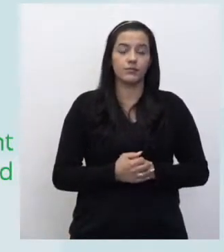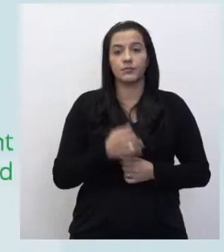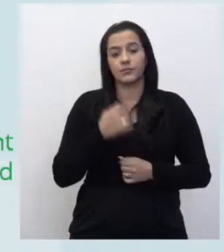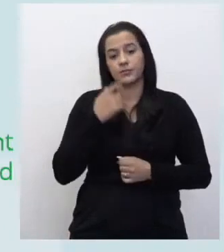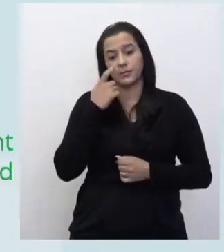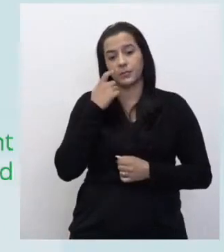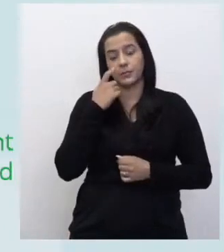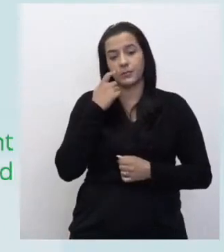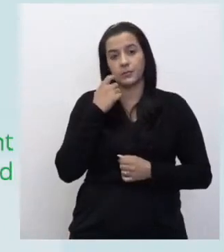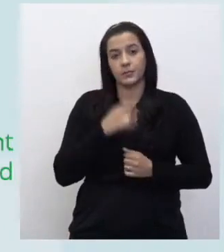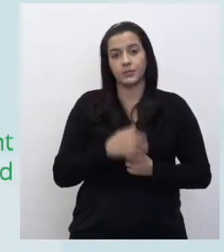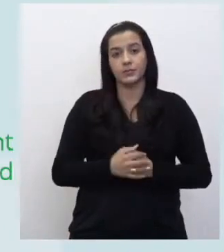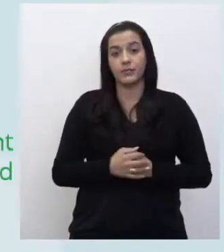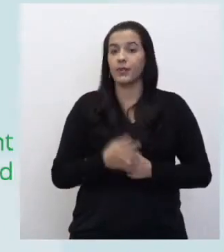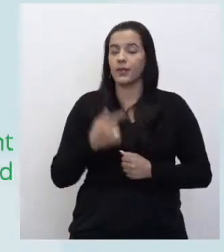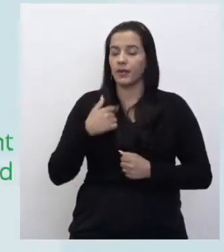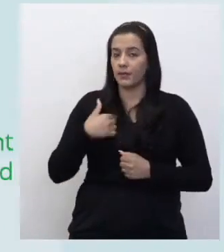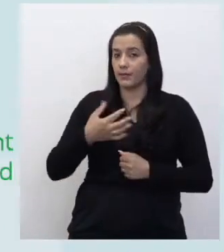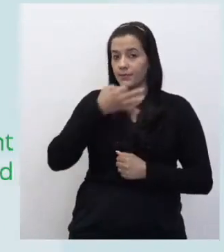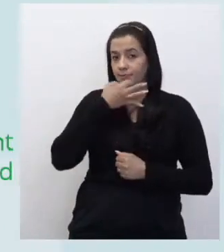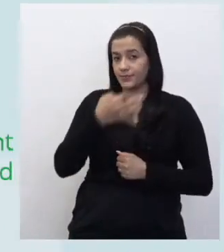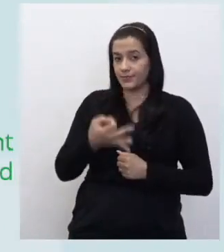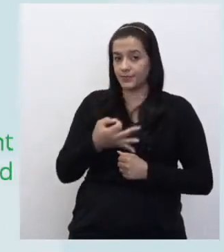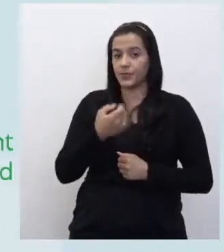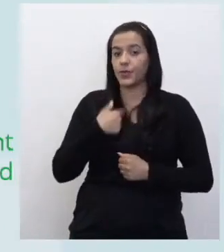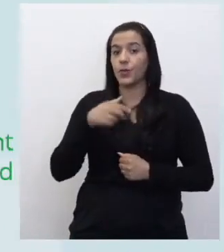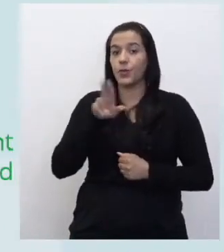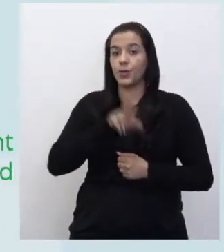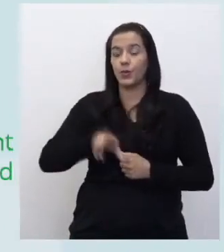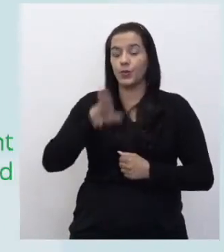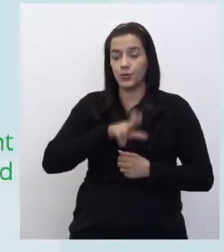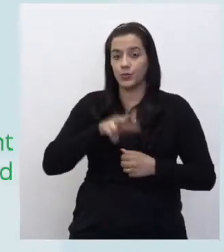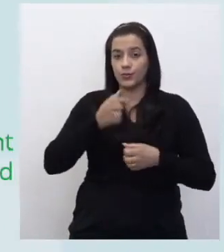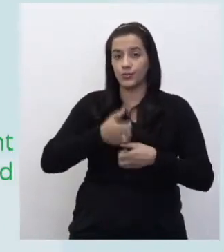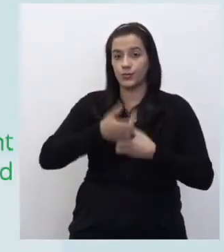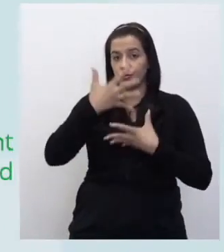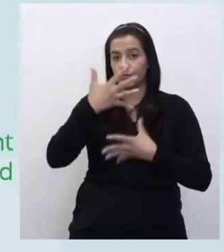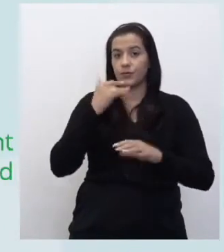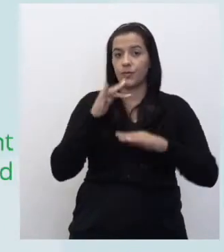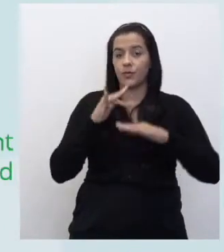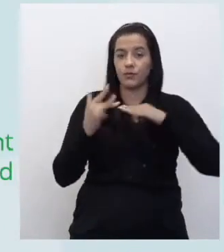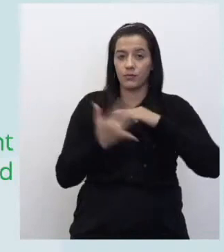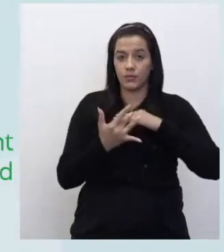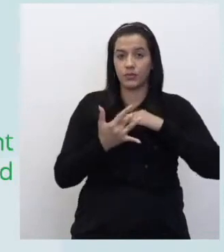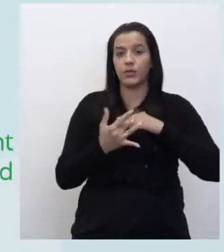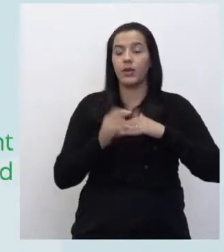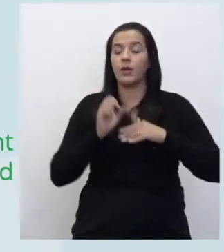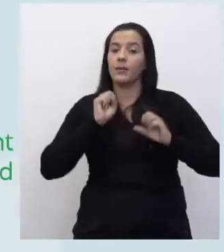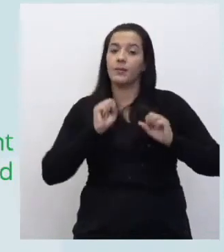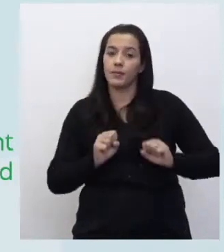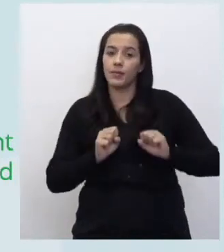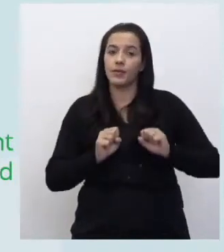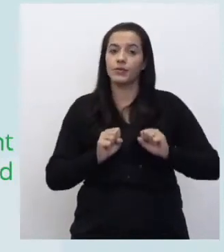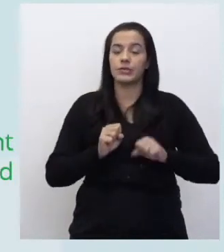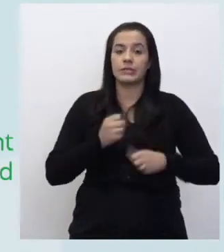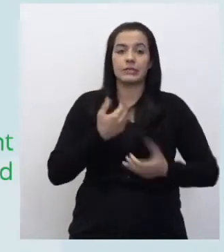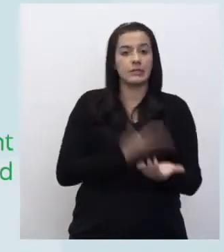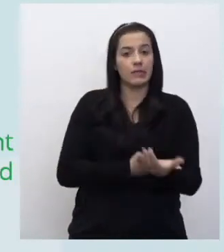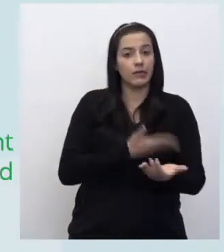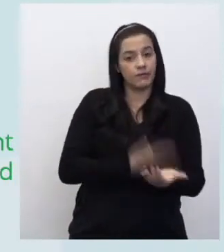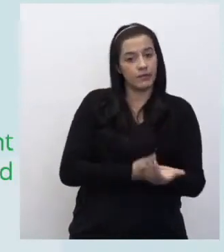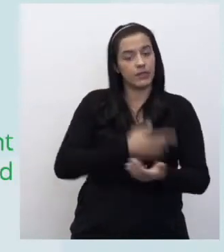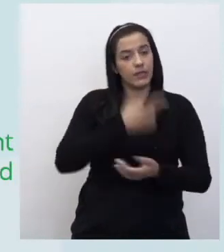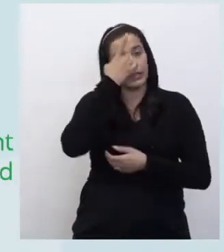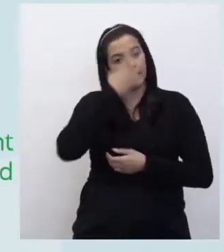in excess. Na minha opinião, o uso de sites de mídia social e aplicativos podem causar vício e depressão